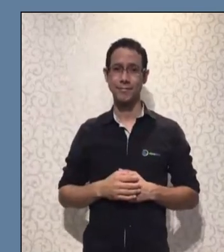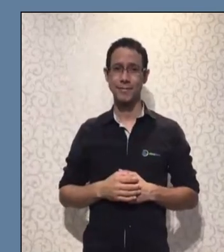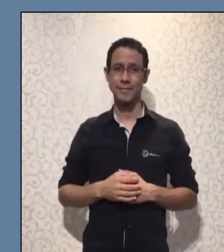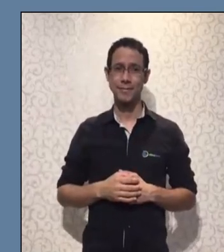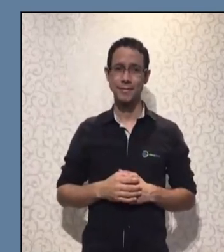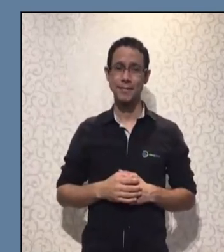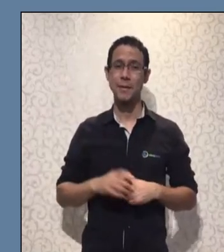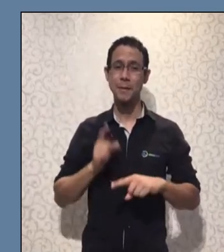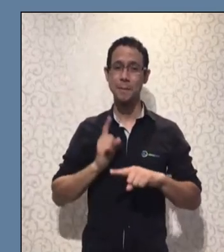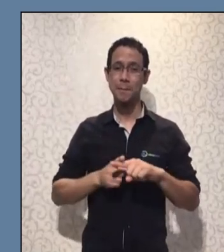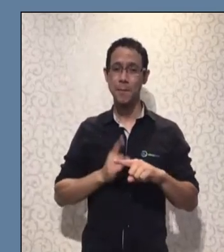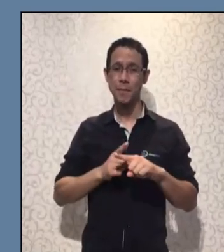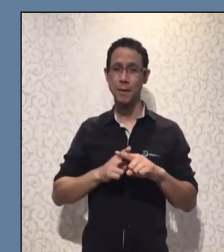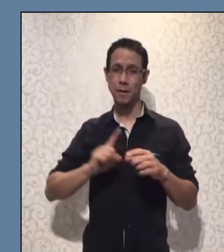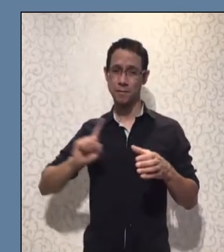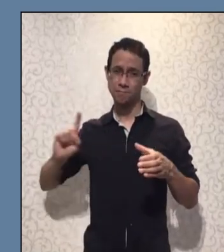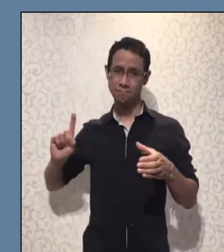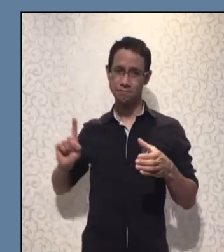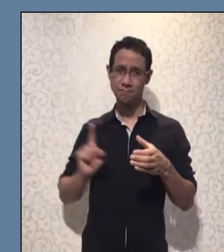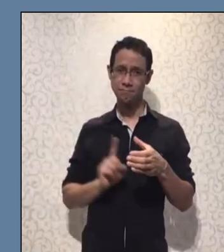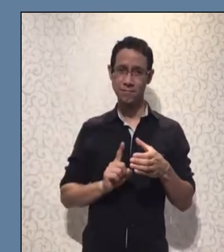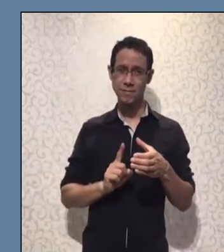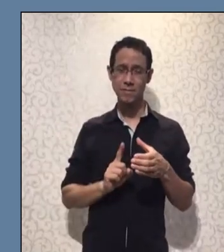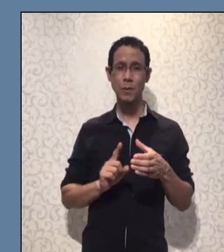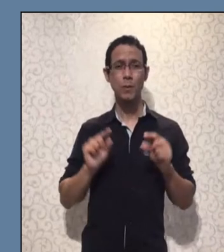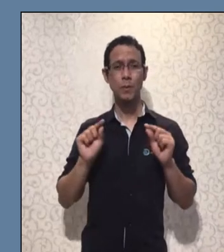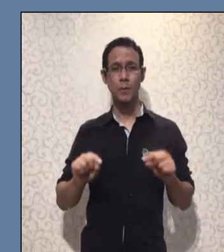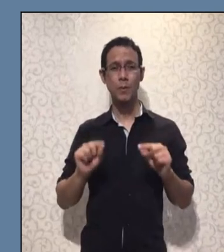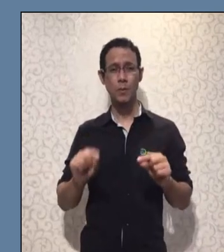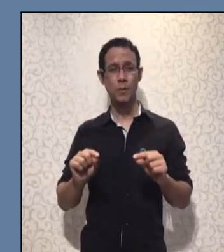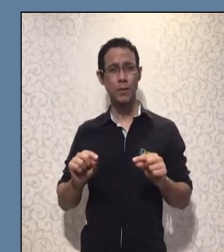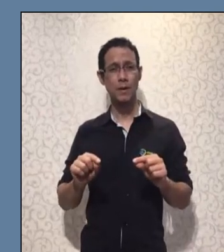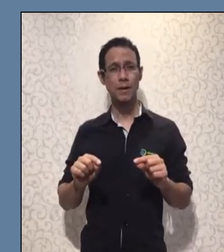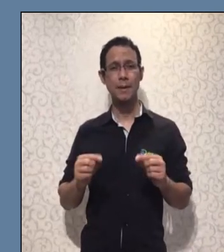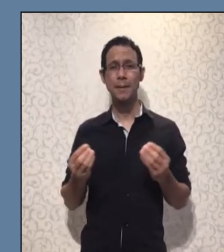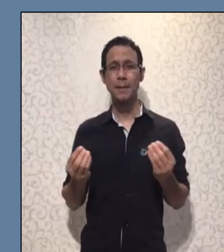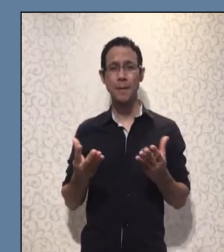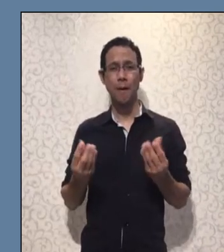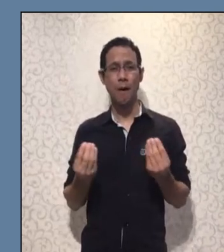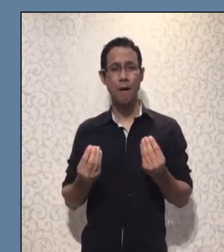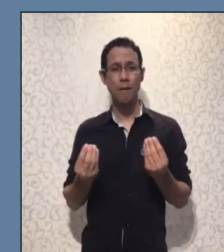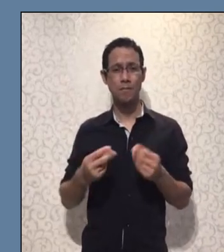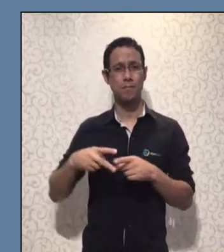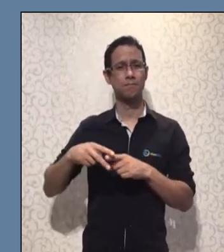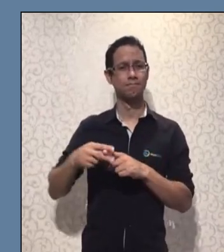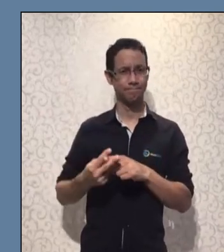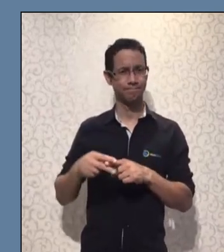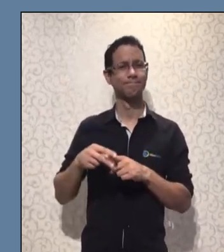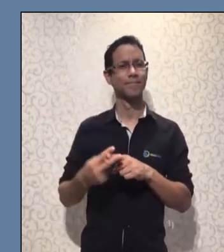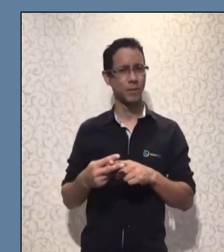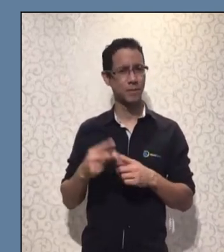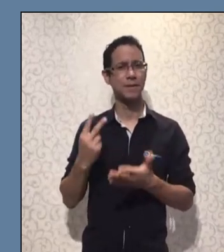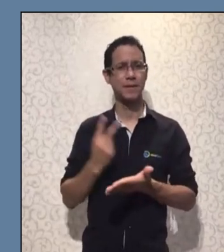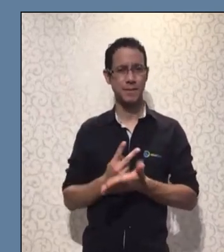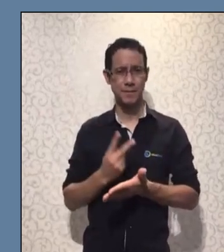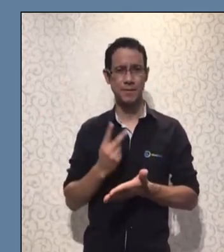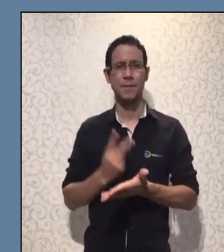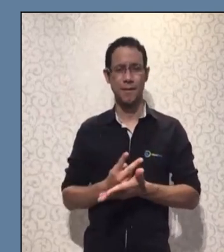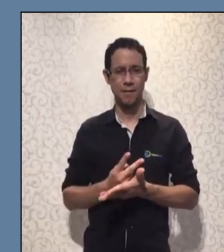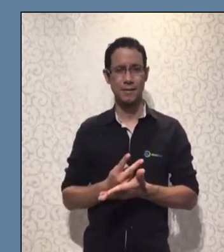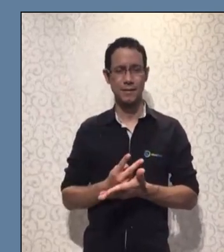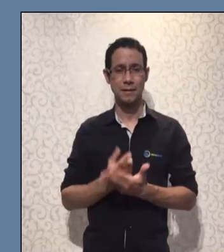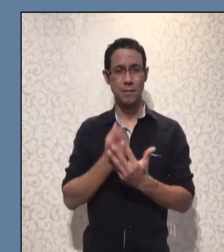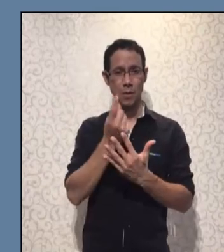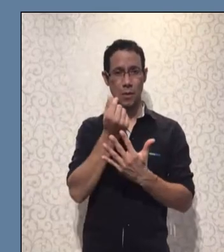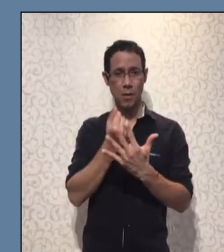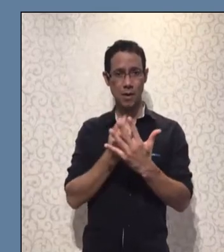integrar esse universo significa uma manutenção constante, significa previsão orçamentária para